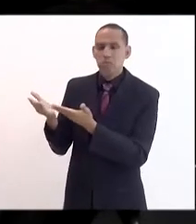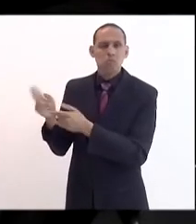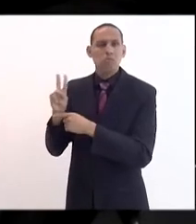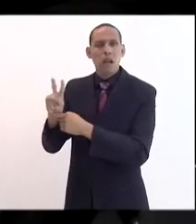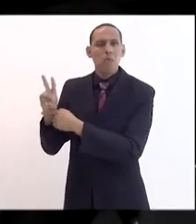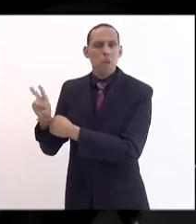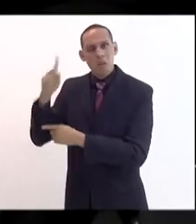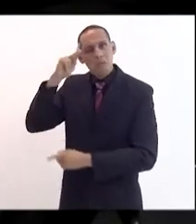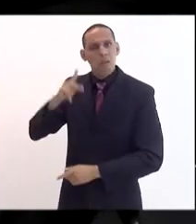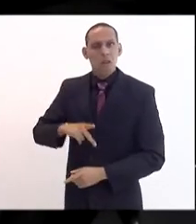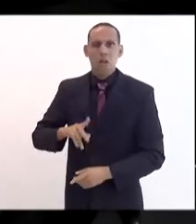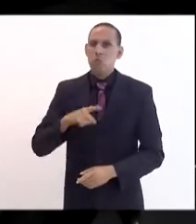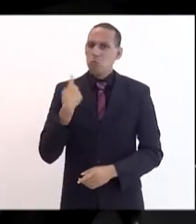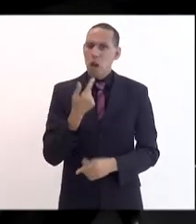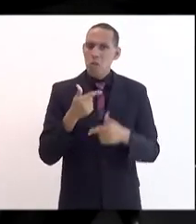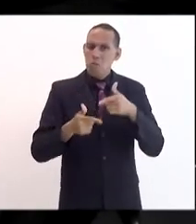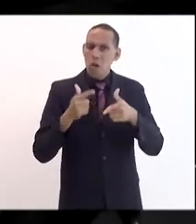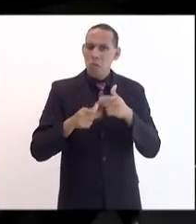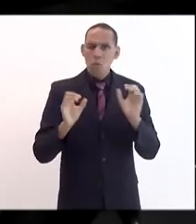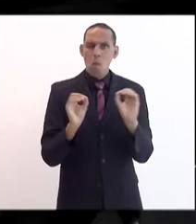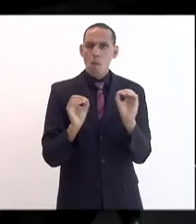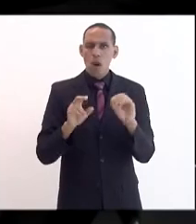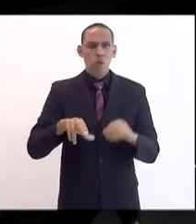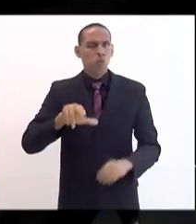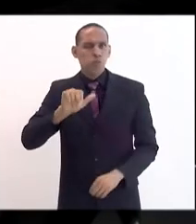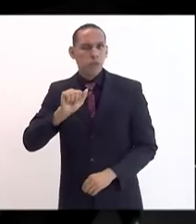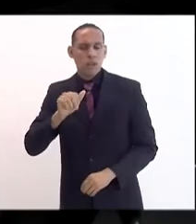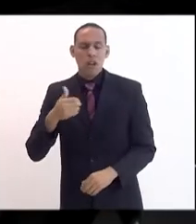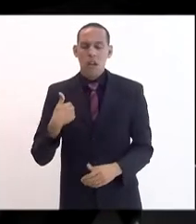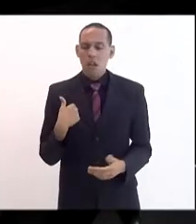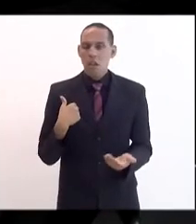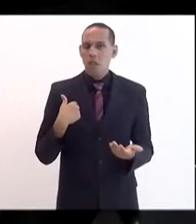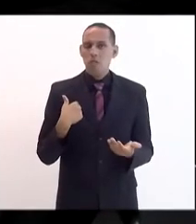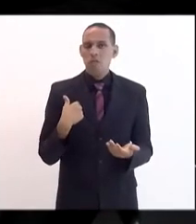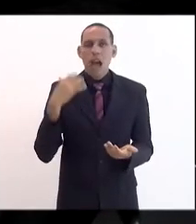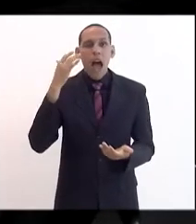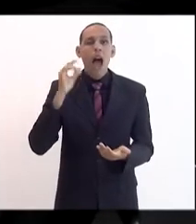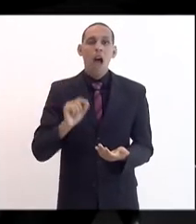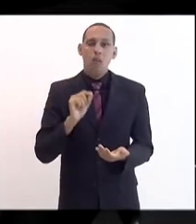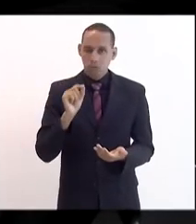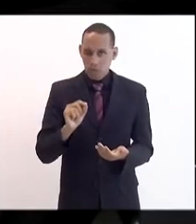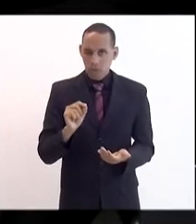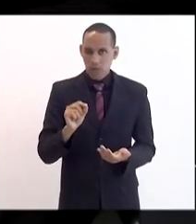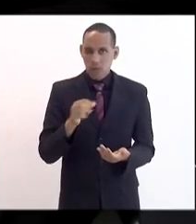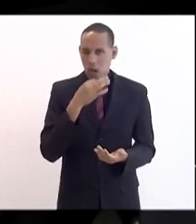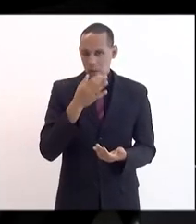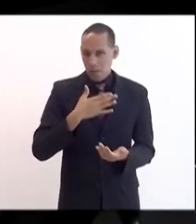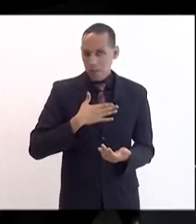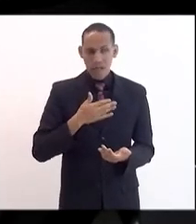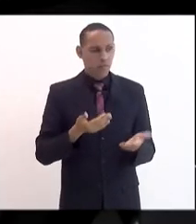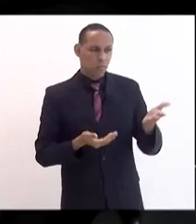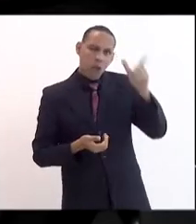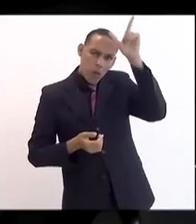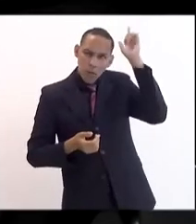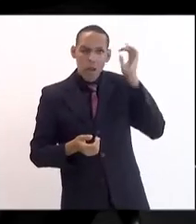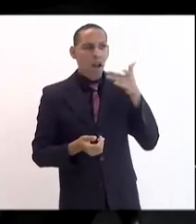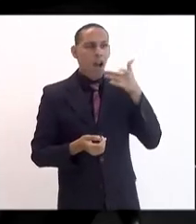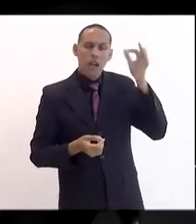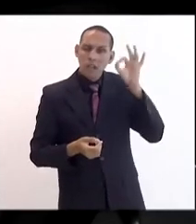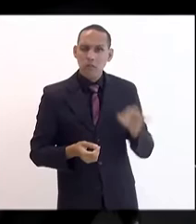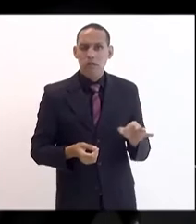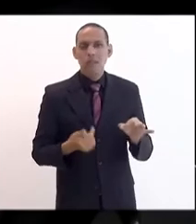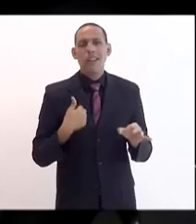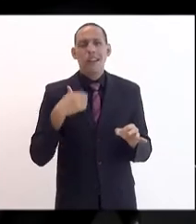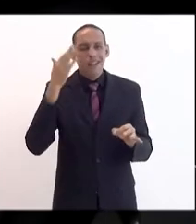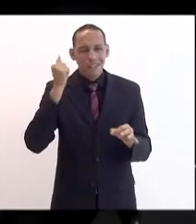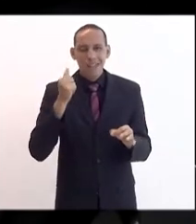problema nesta casa. Então, eu acho justo o que o Luiz Paulo falou. É, eu sei ganhar